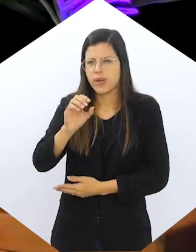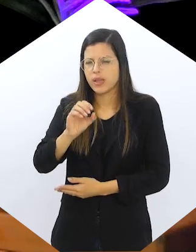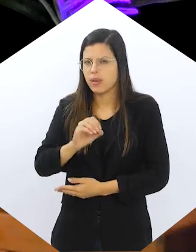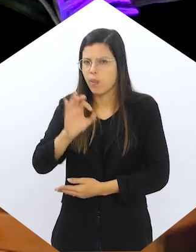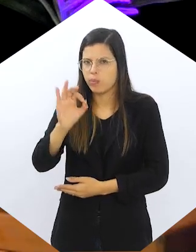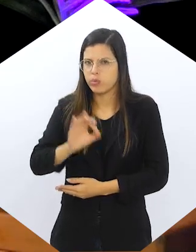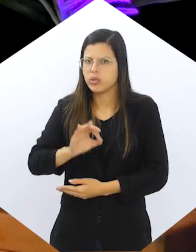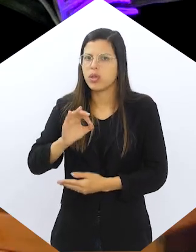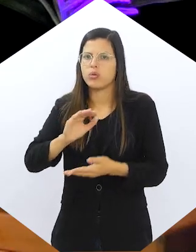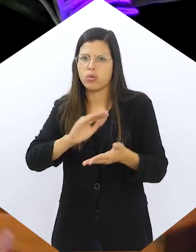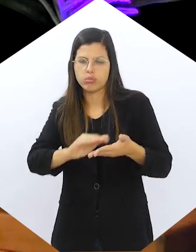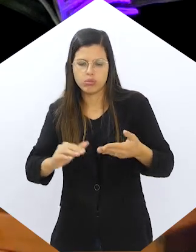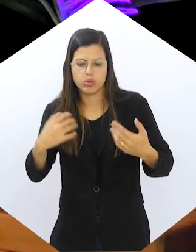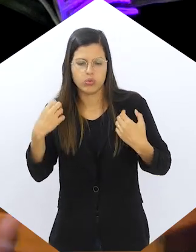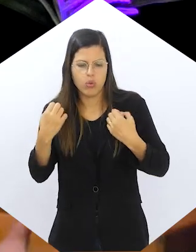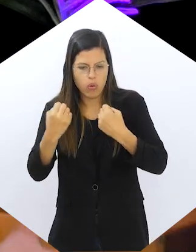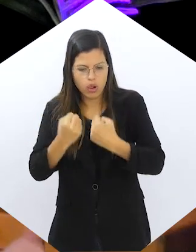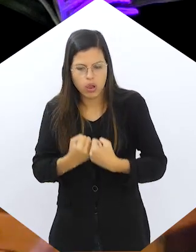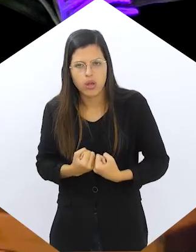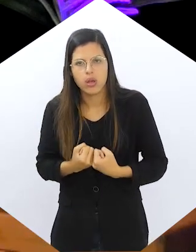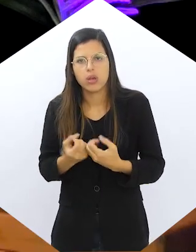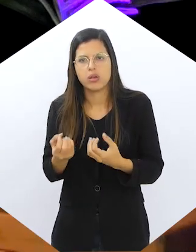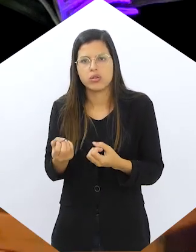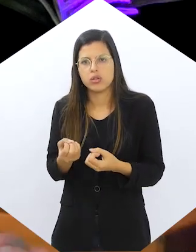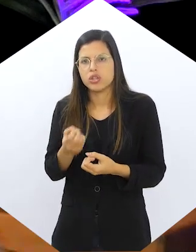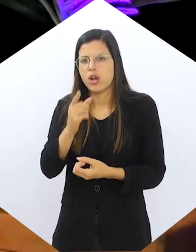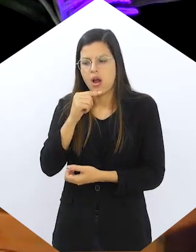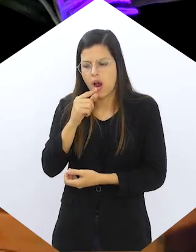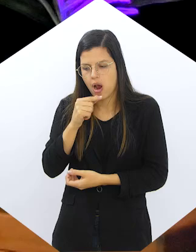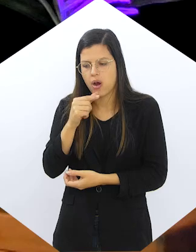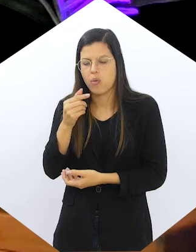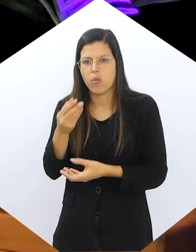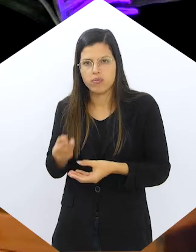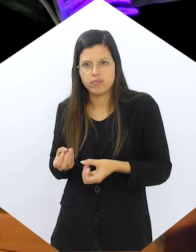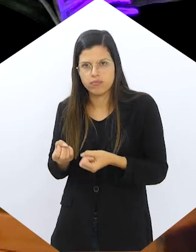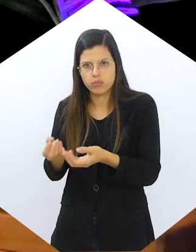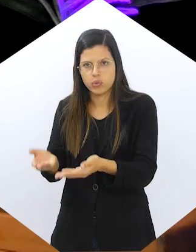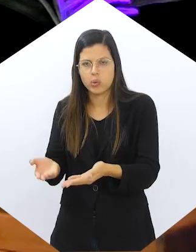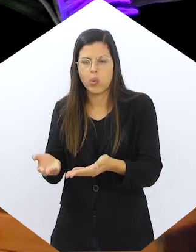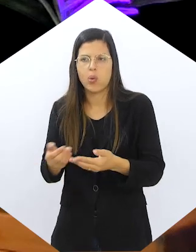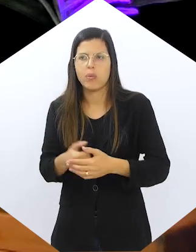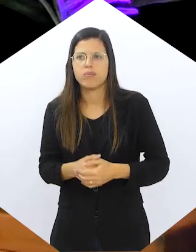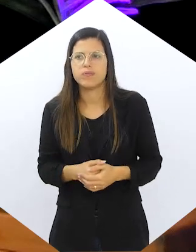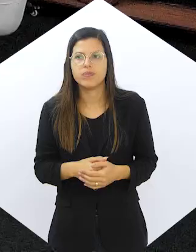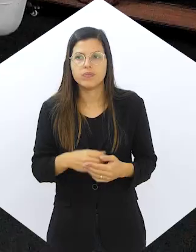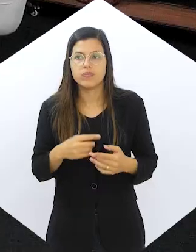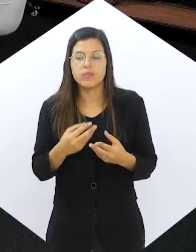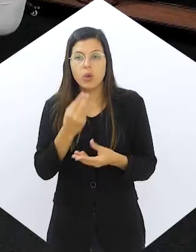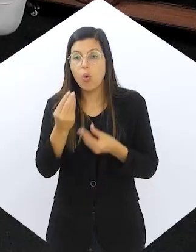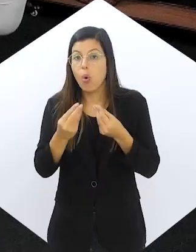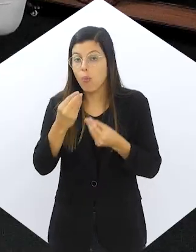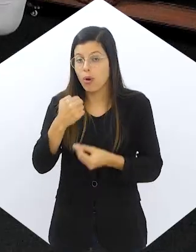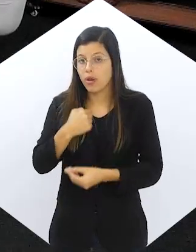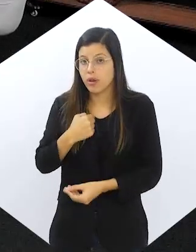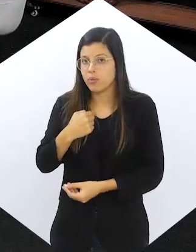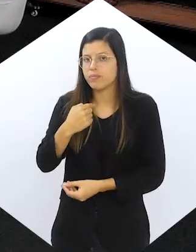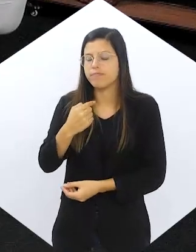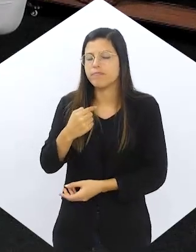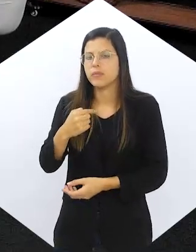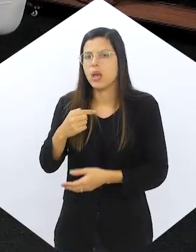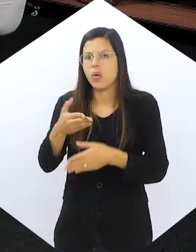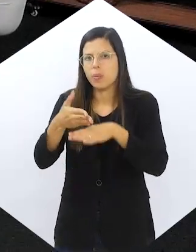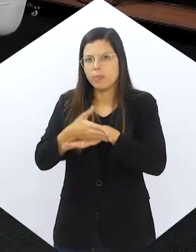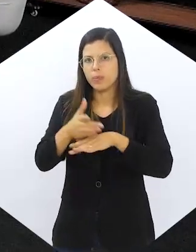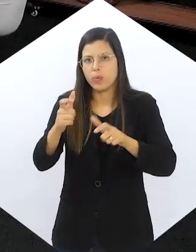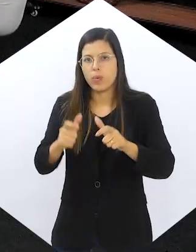90% das vezes eu tiro o colete, ofereço água, levo ele ao banheiro, mas como é que eu, Daniele, me porto? Se eu vou entrar num local que eu